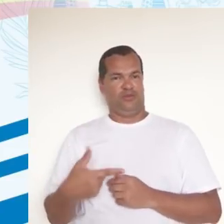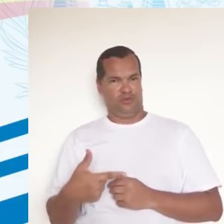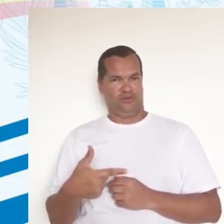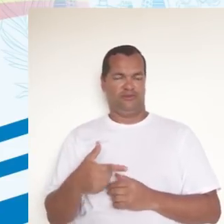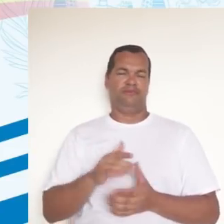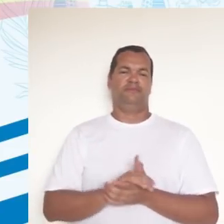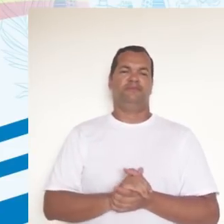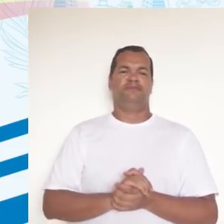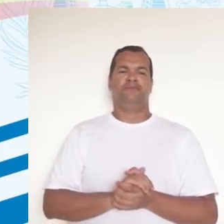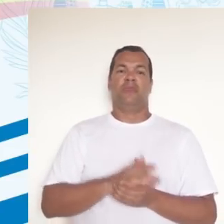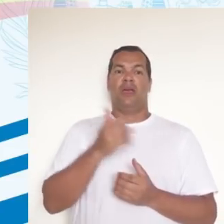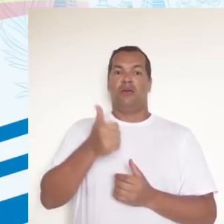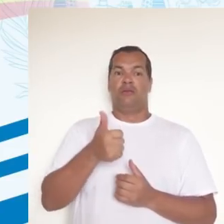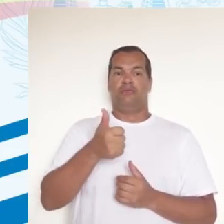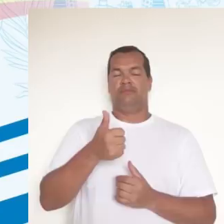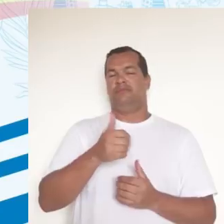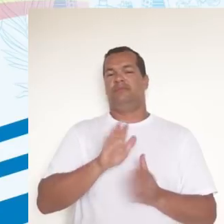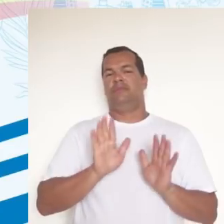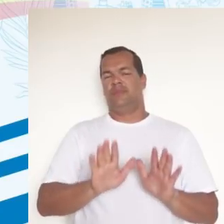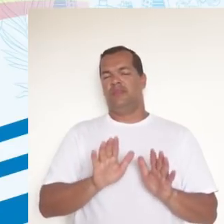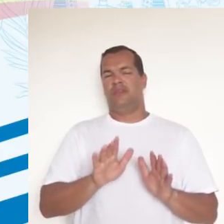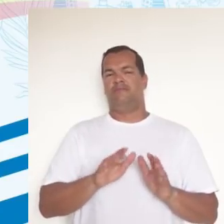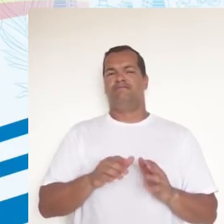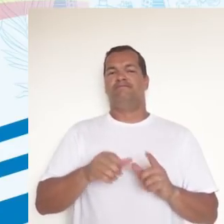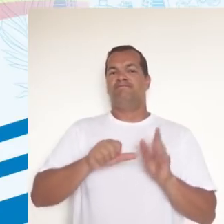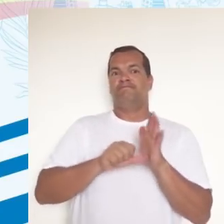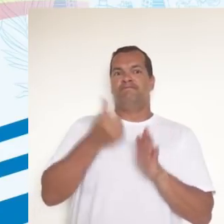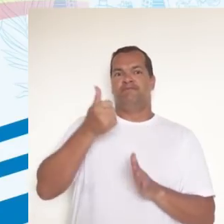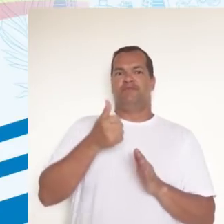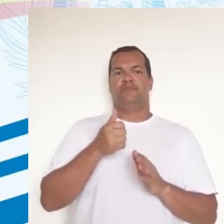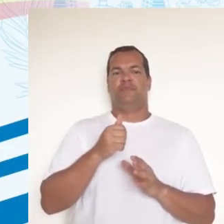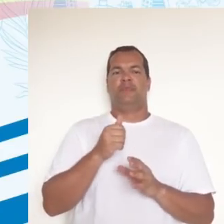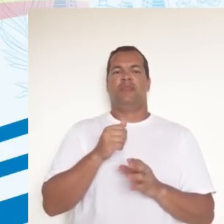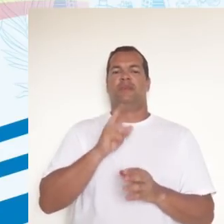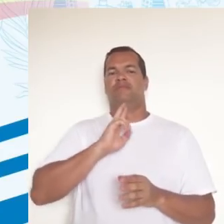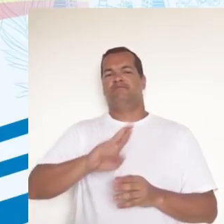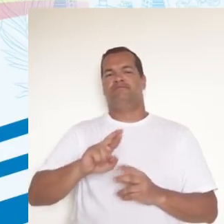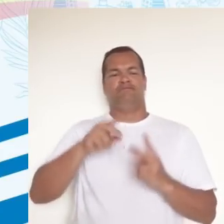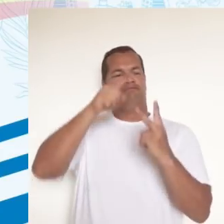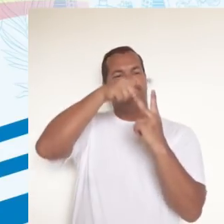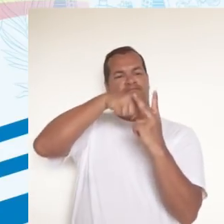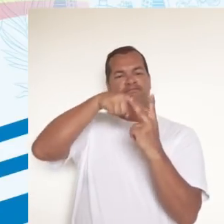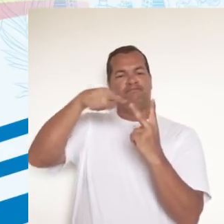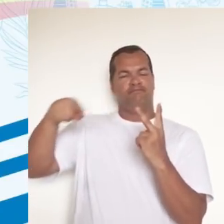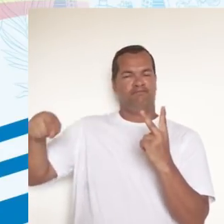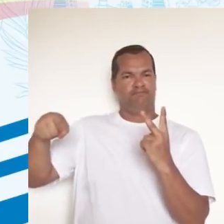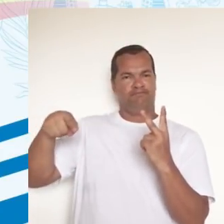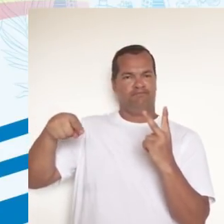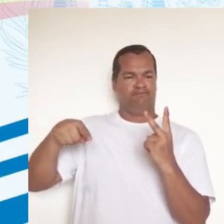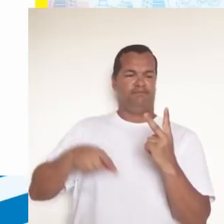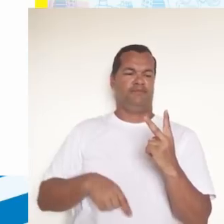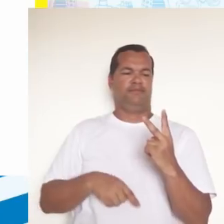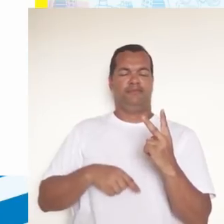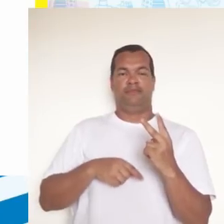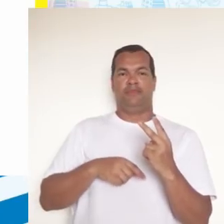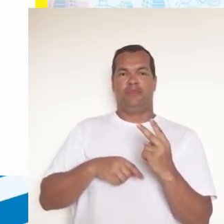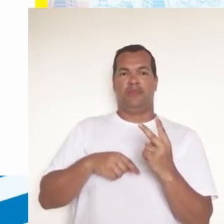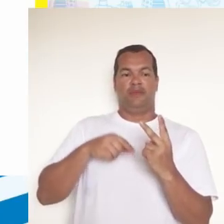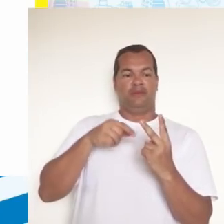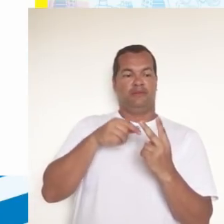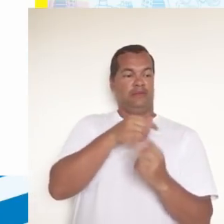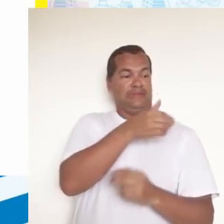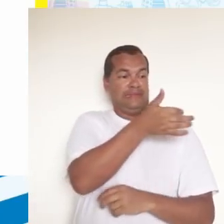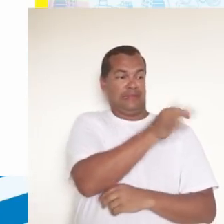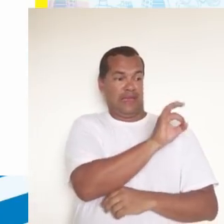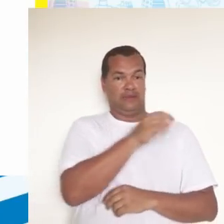2. E aí a primeira providência nossa é justamente resolver a radiciação. Veja aqui comigo.